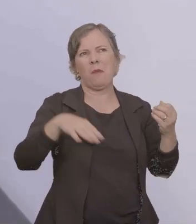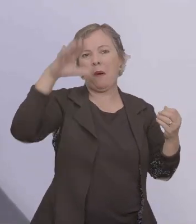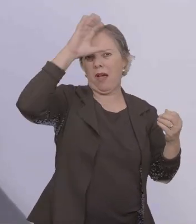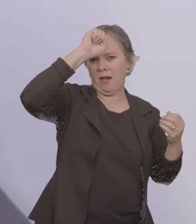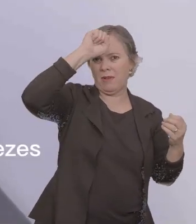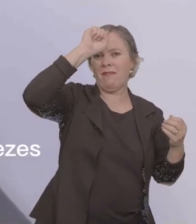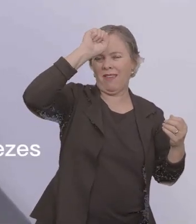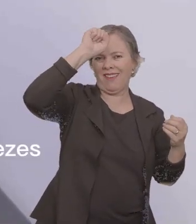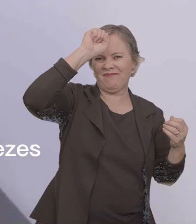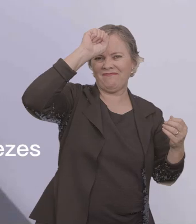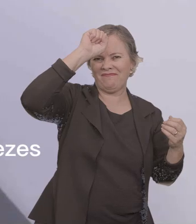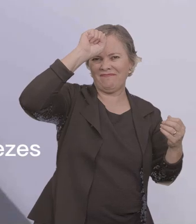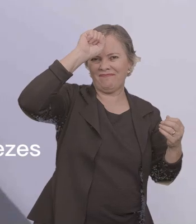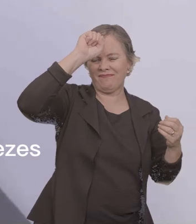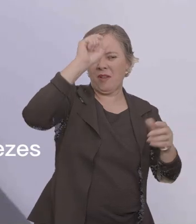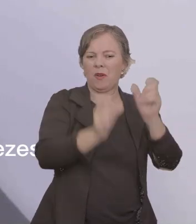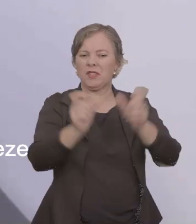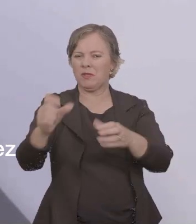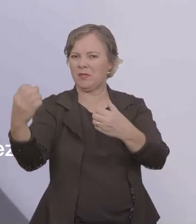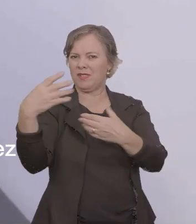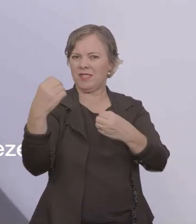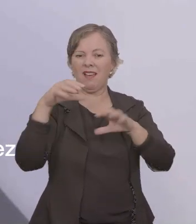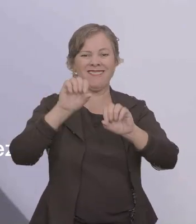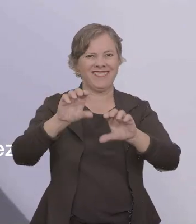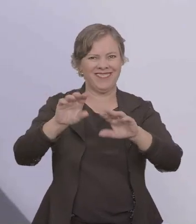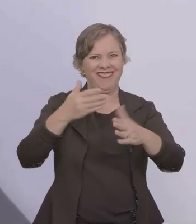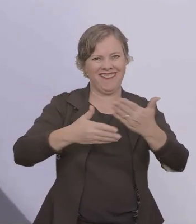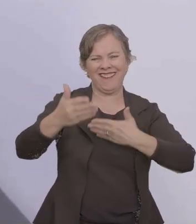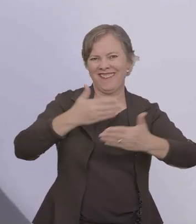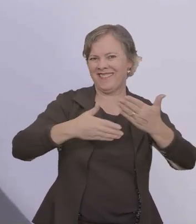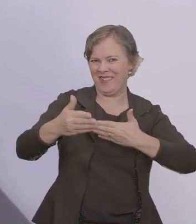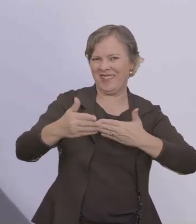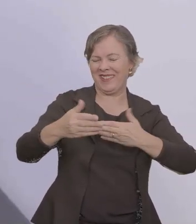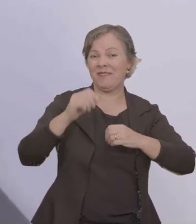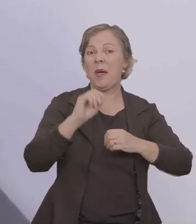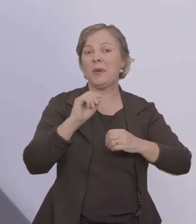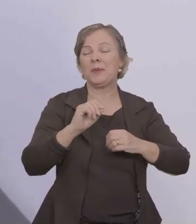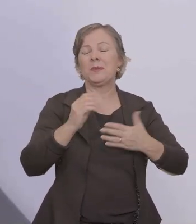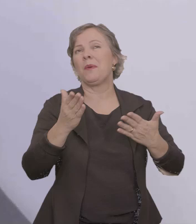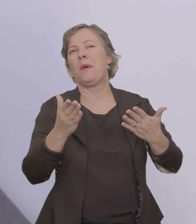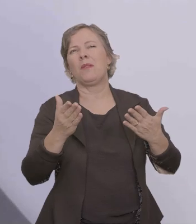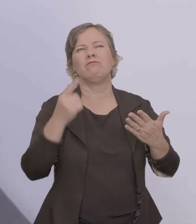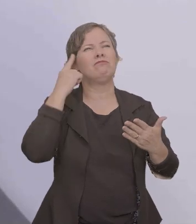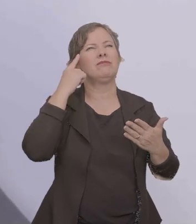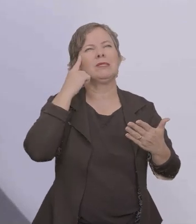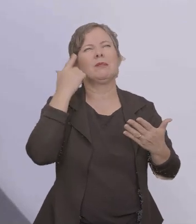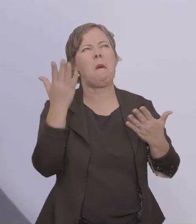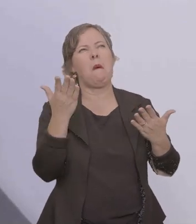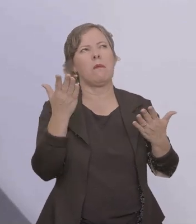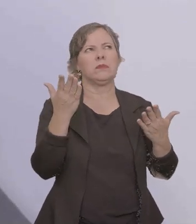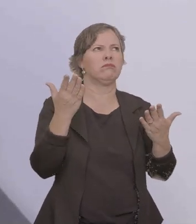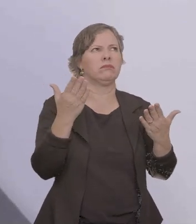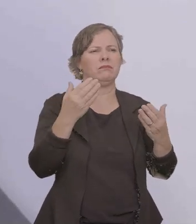aprender, né, com as outras pessoas e também ensinar muitas das vezes. Esse ponto relacionado ao estereótipo. Então, às